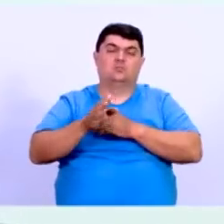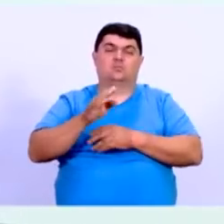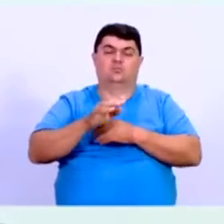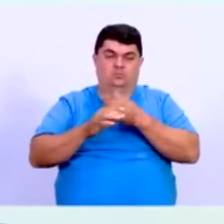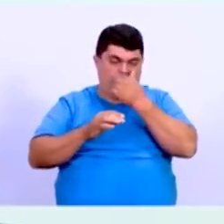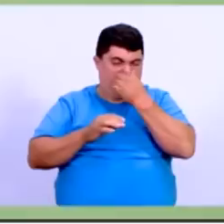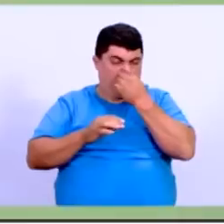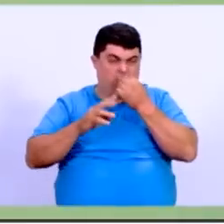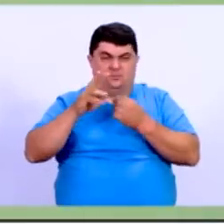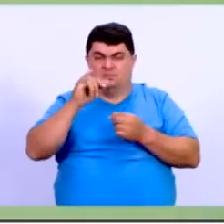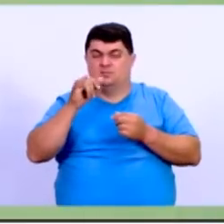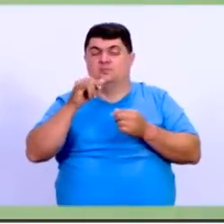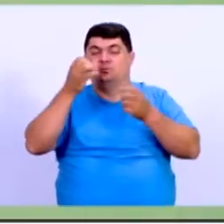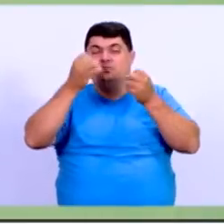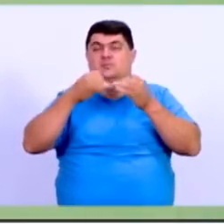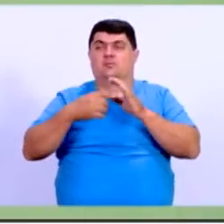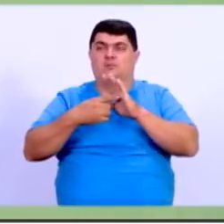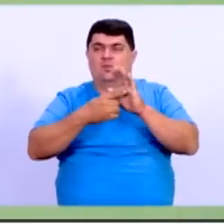só, vamos elencar para vocês aqui, ó.